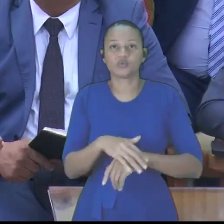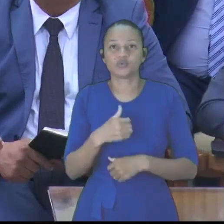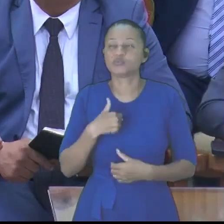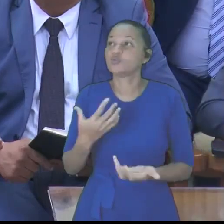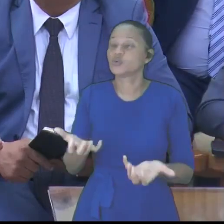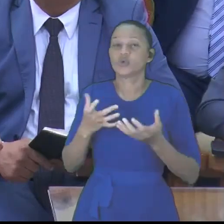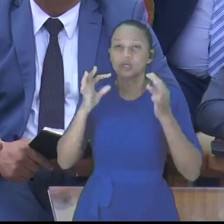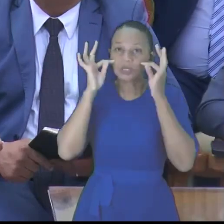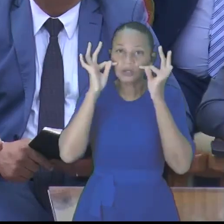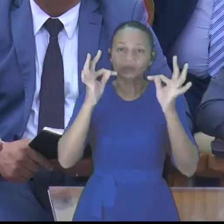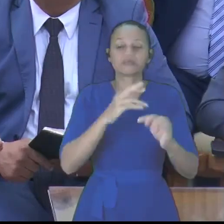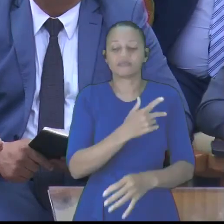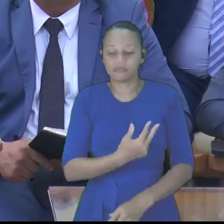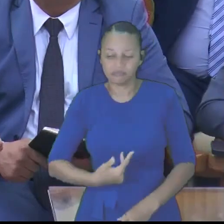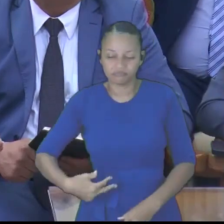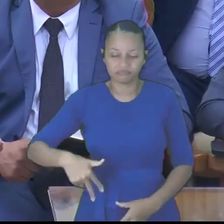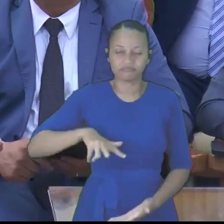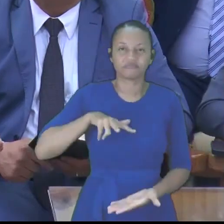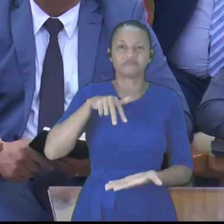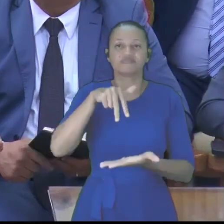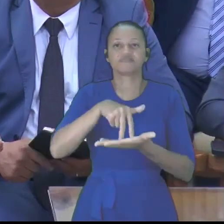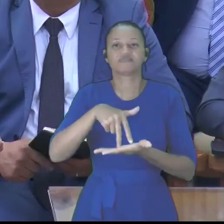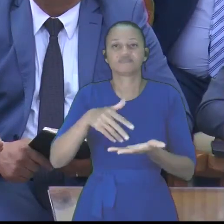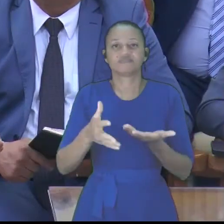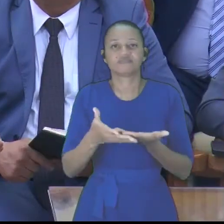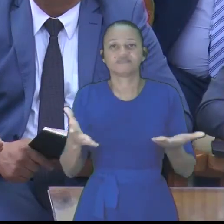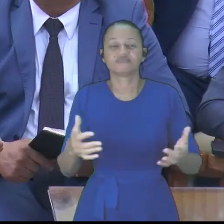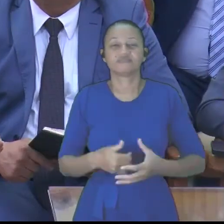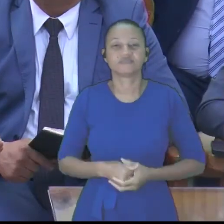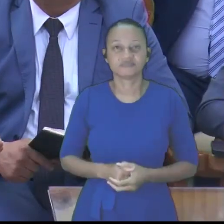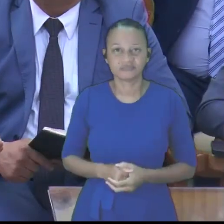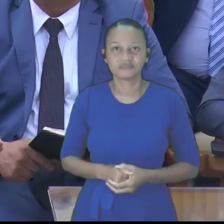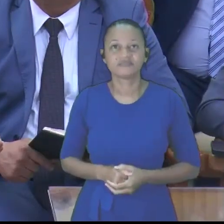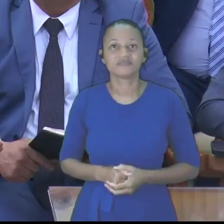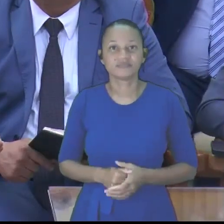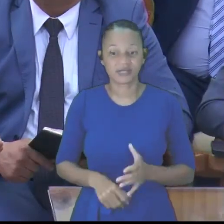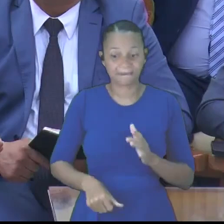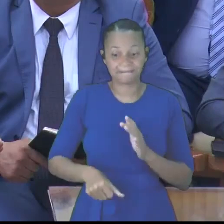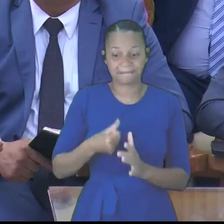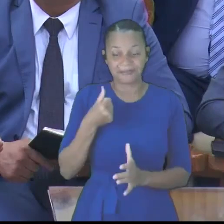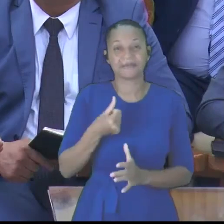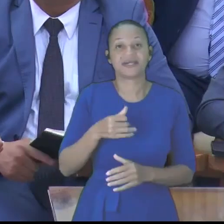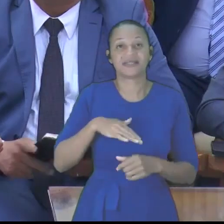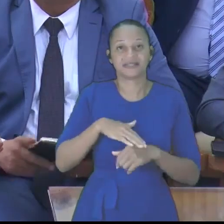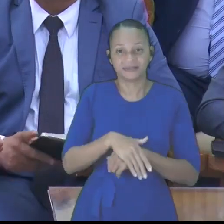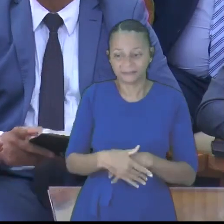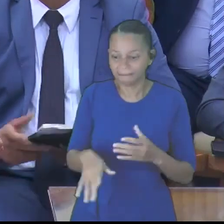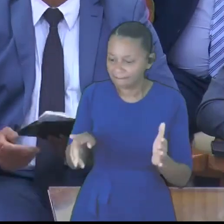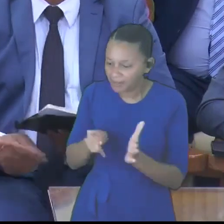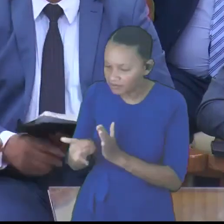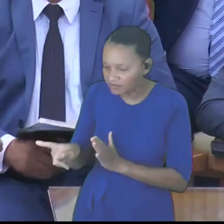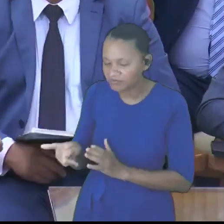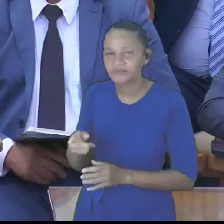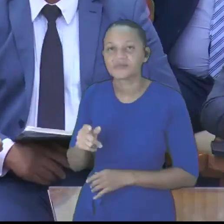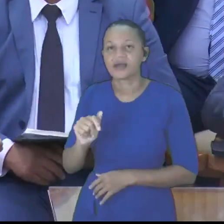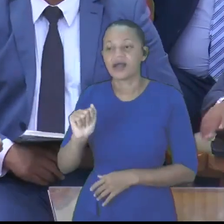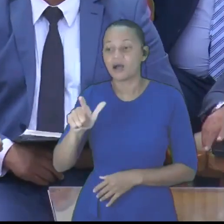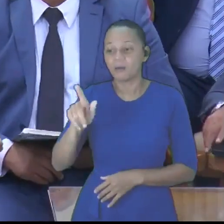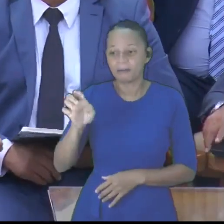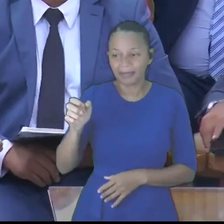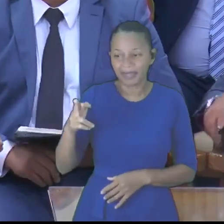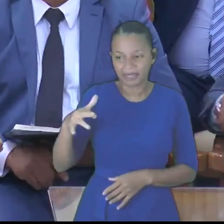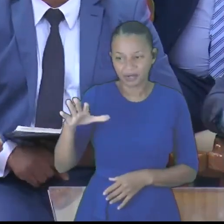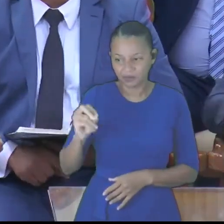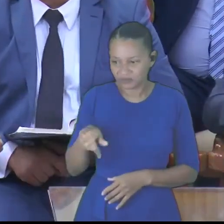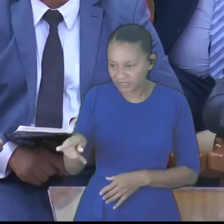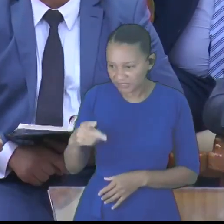dar meu testemunho. Subiu de novo no palanque. Aí disse, na primeira noite, o pastor perguntou para ele, o pastor Alberto perguntou, o senhor quer